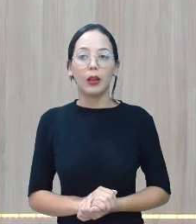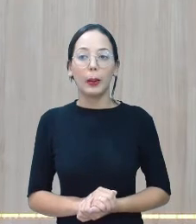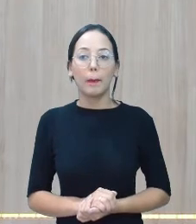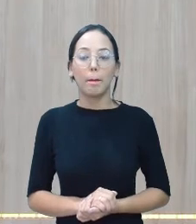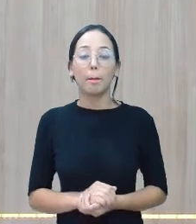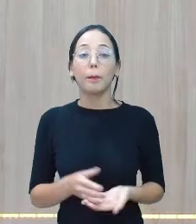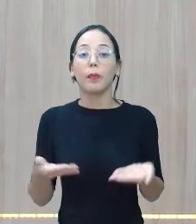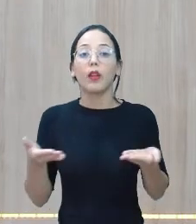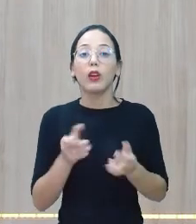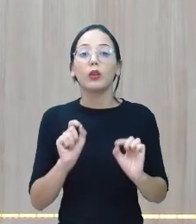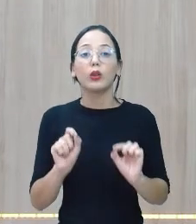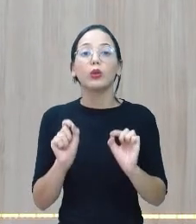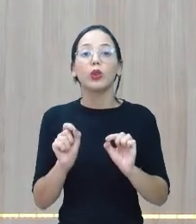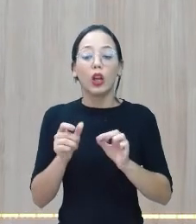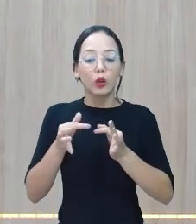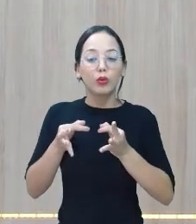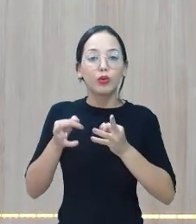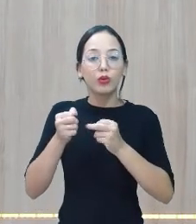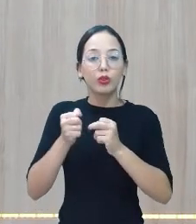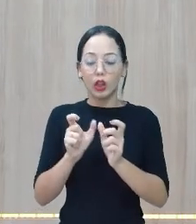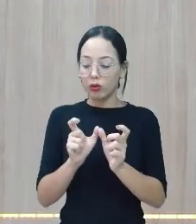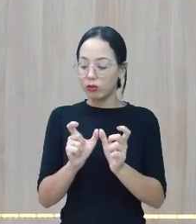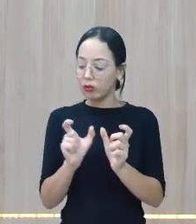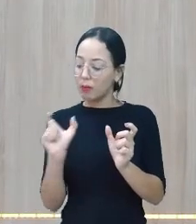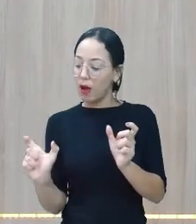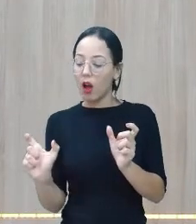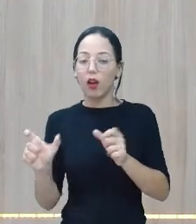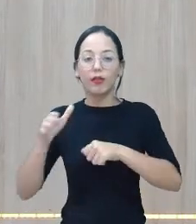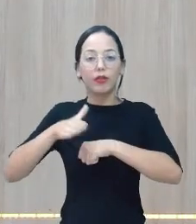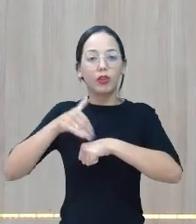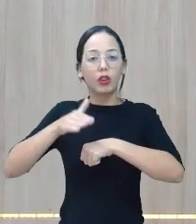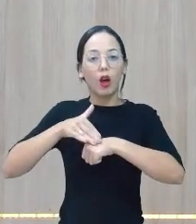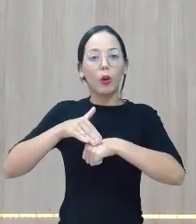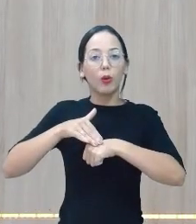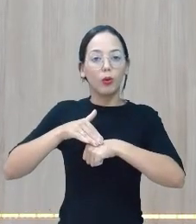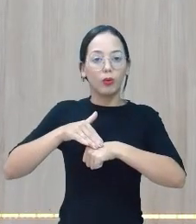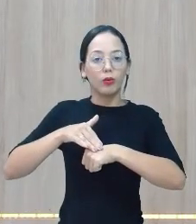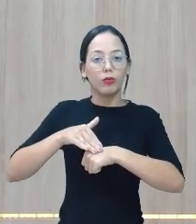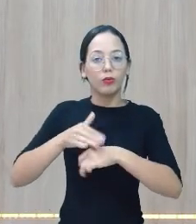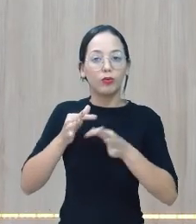o vocativo no final da oração.